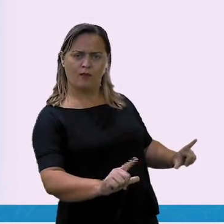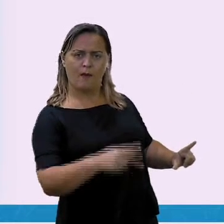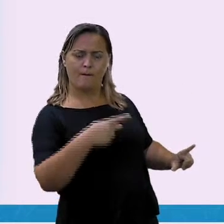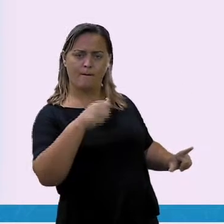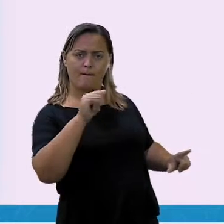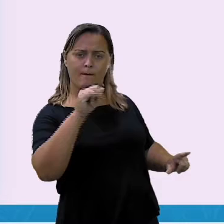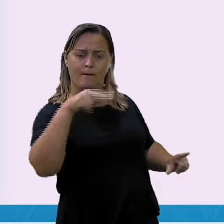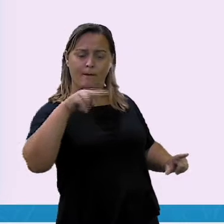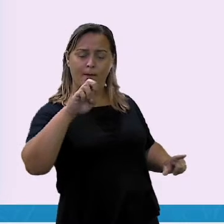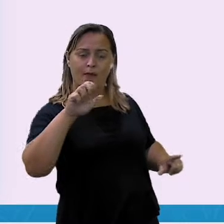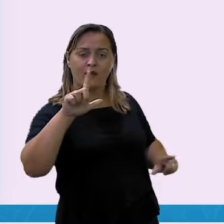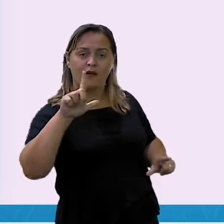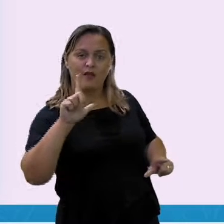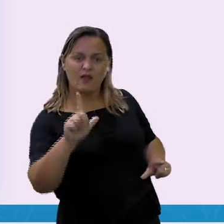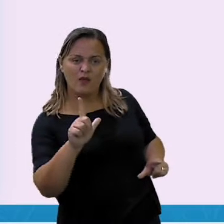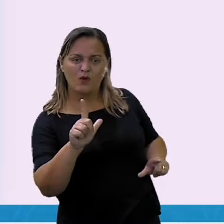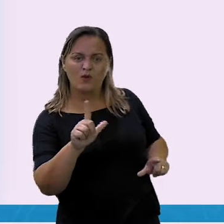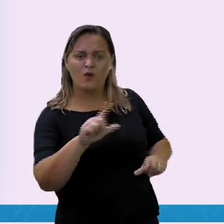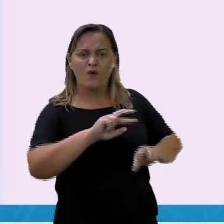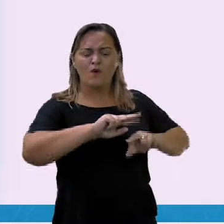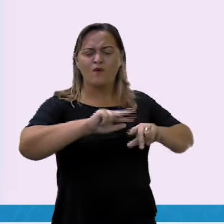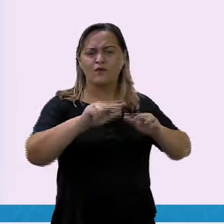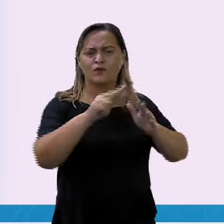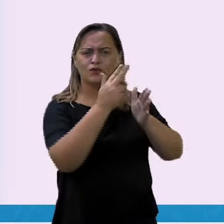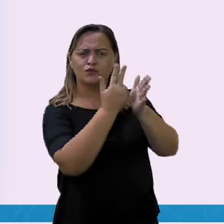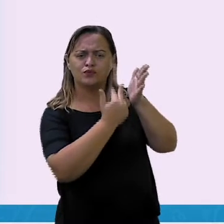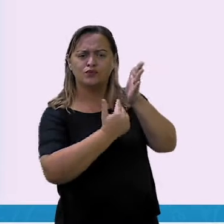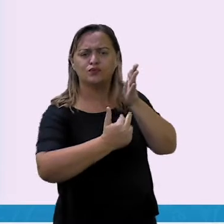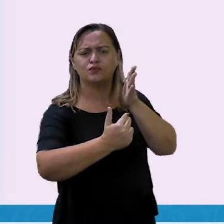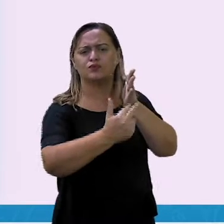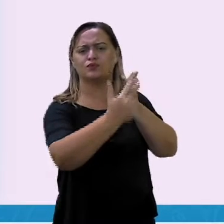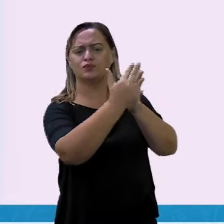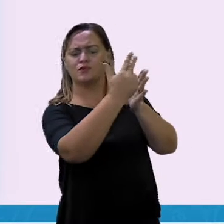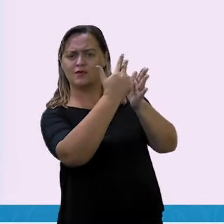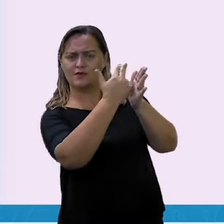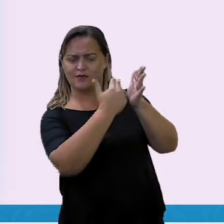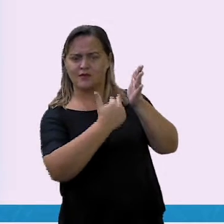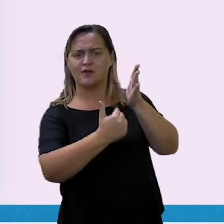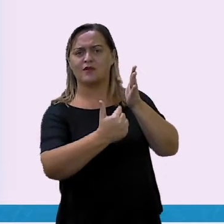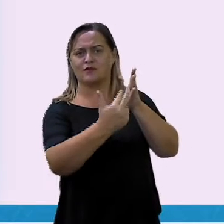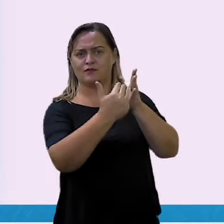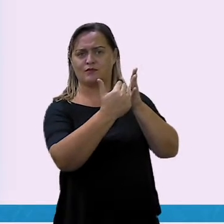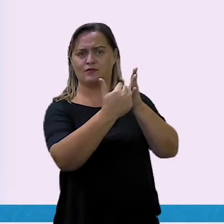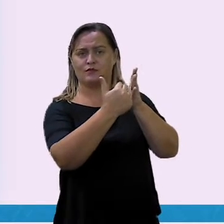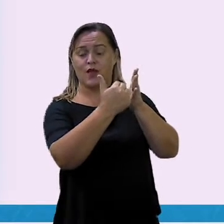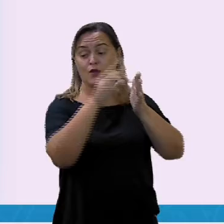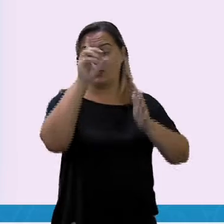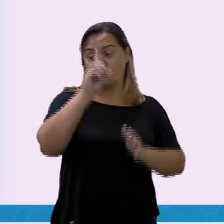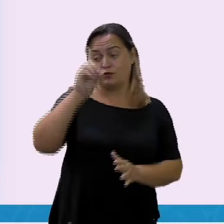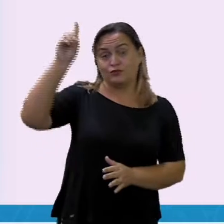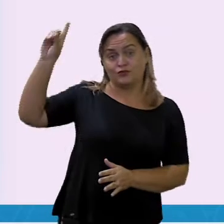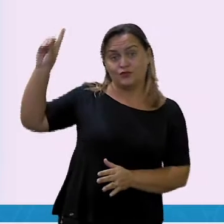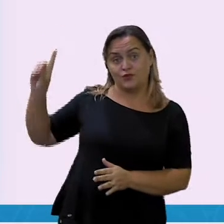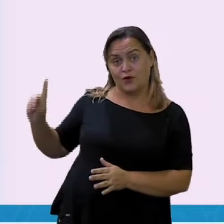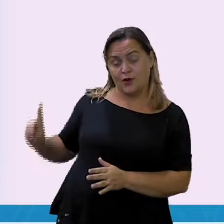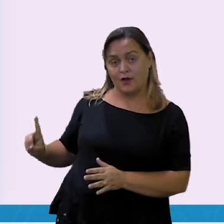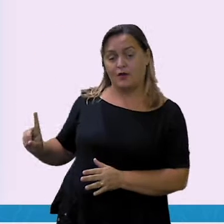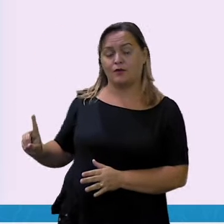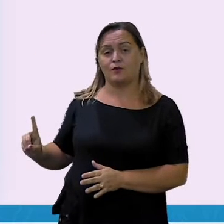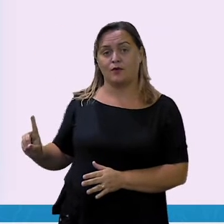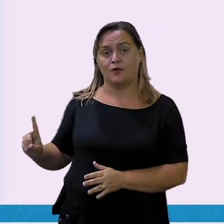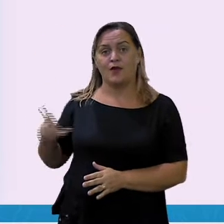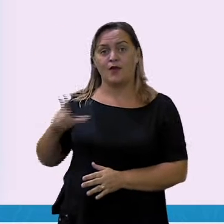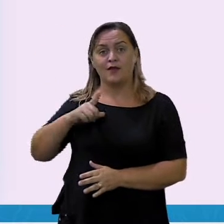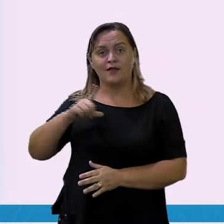com um pequeno auditório, e na parte inferior, ao lado direito do painel. O arquiteto deixou também algumas